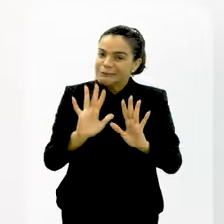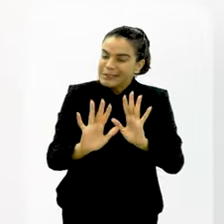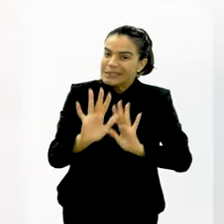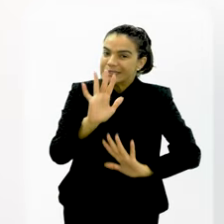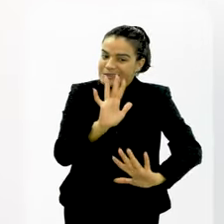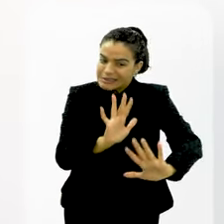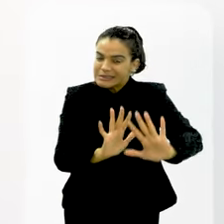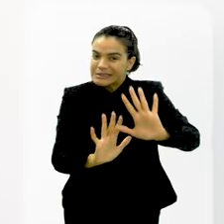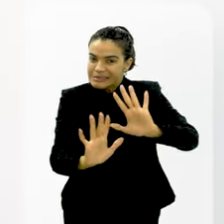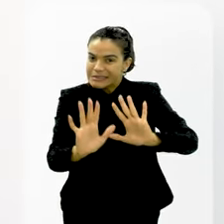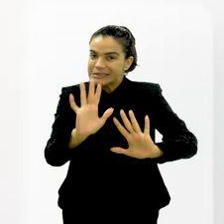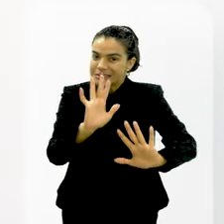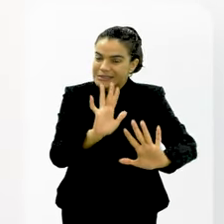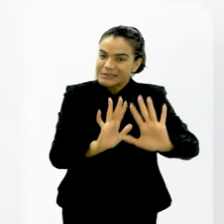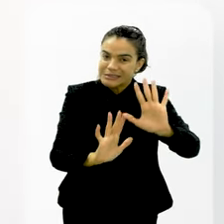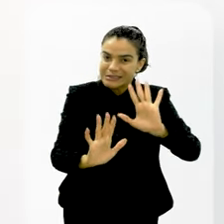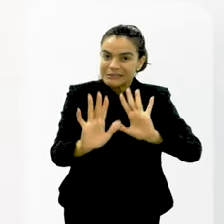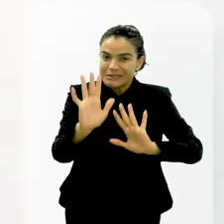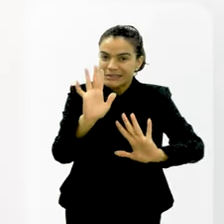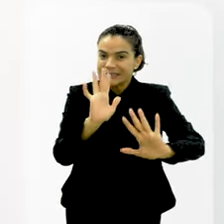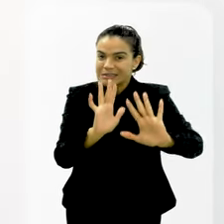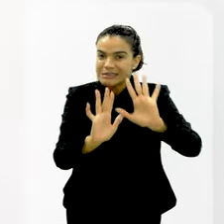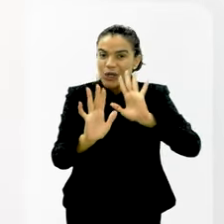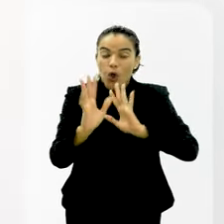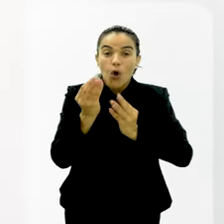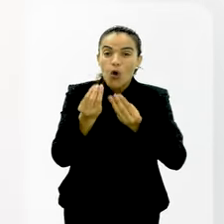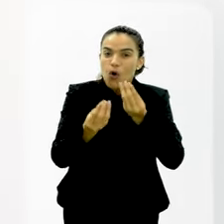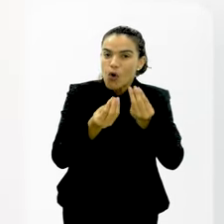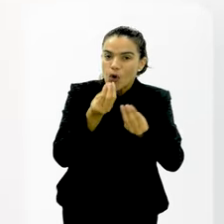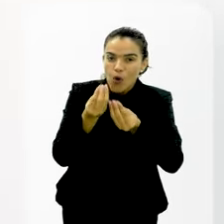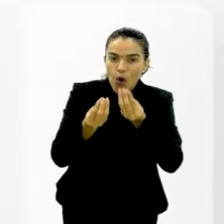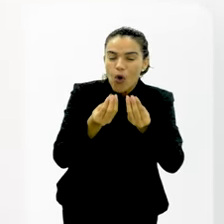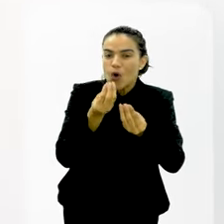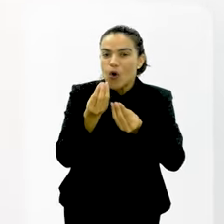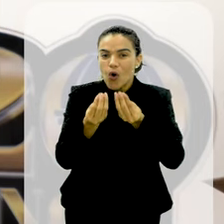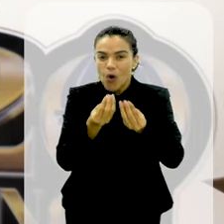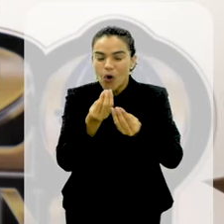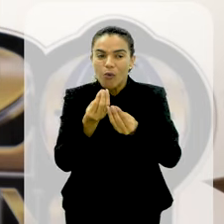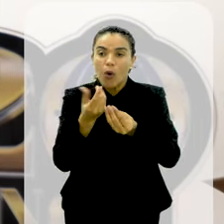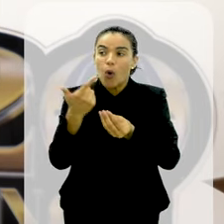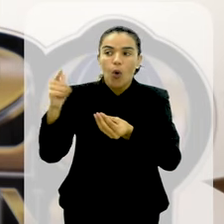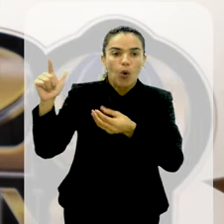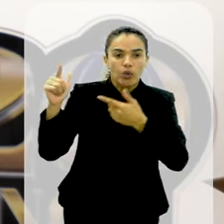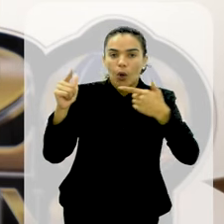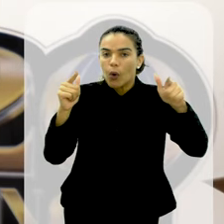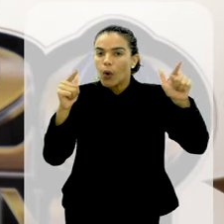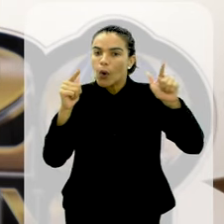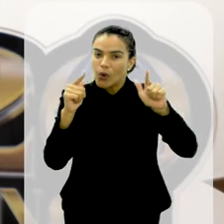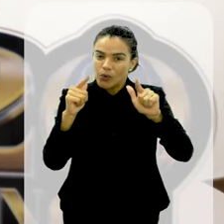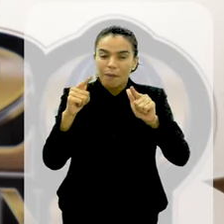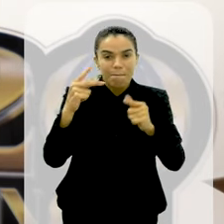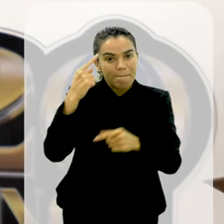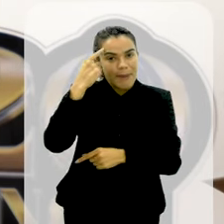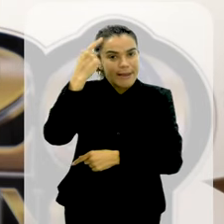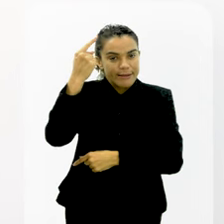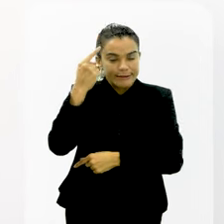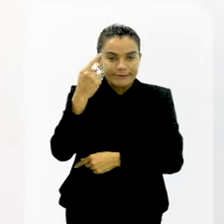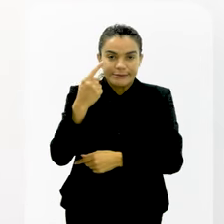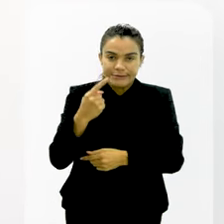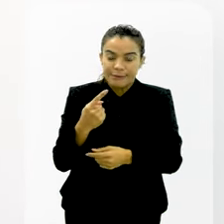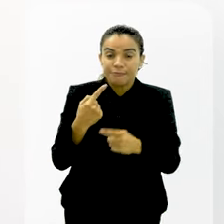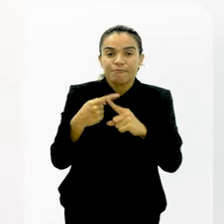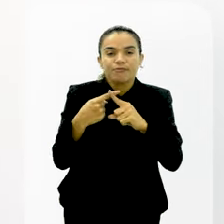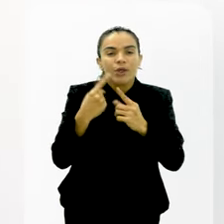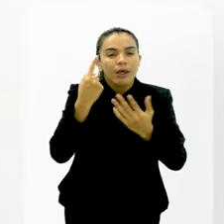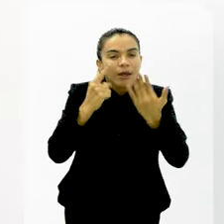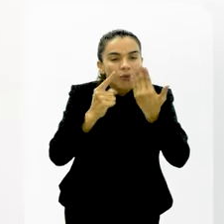de receio, um pouco de cuidado com isso, e tenho um pouco de receio de como as escolas pensam a iluminação. Eu acho